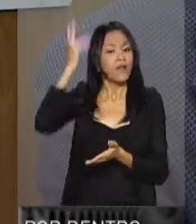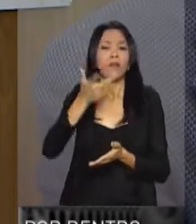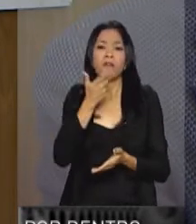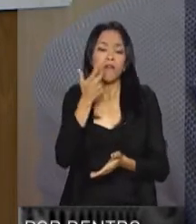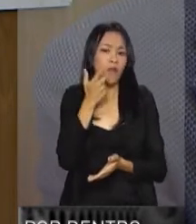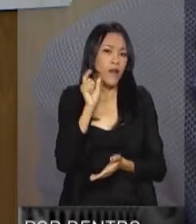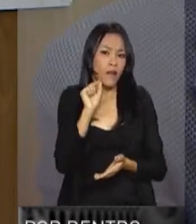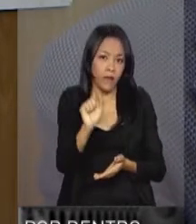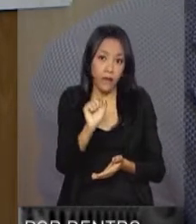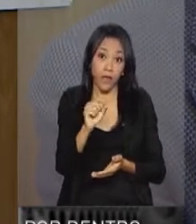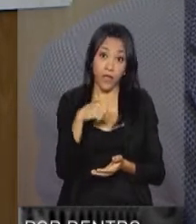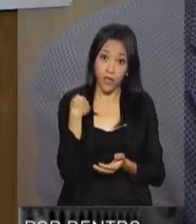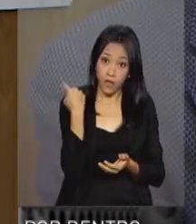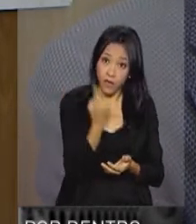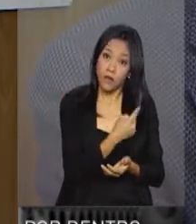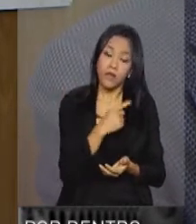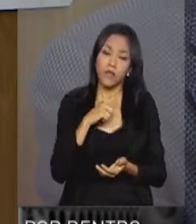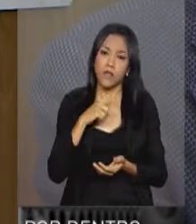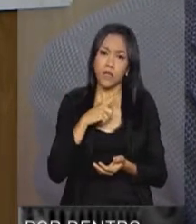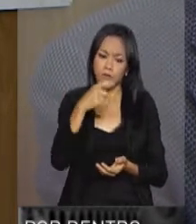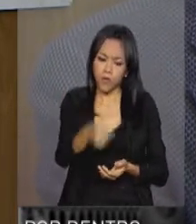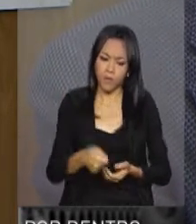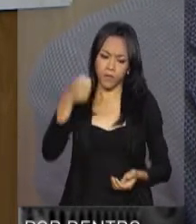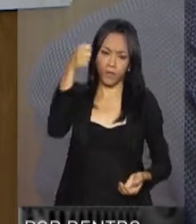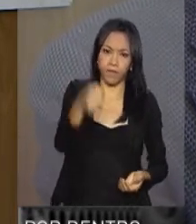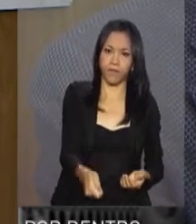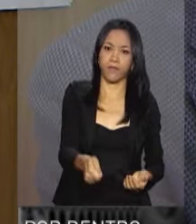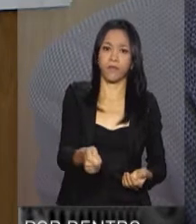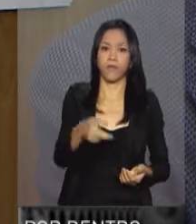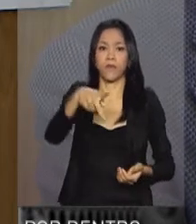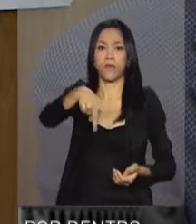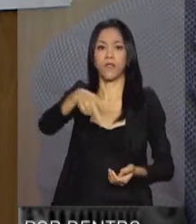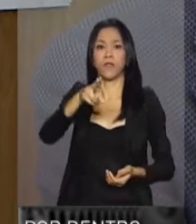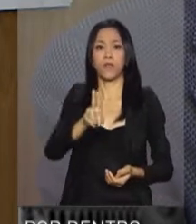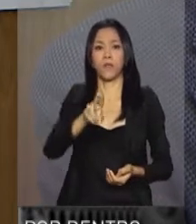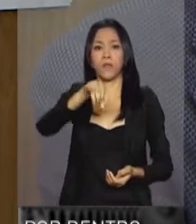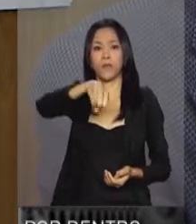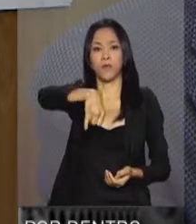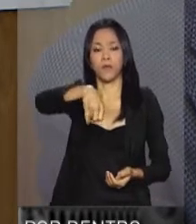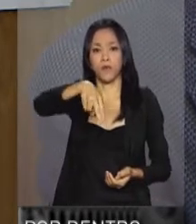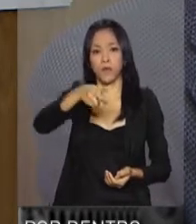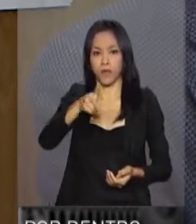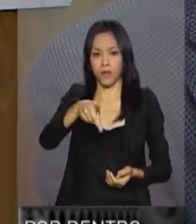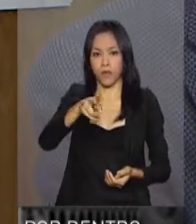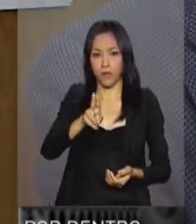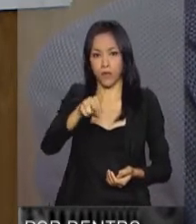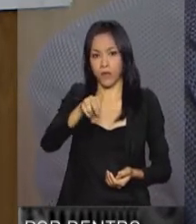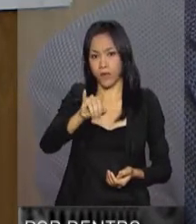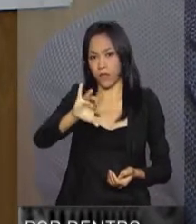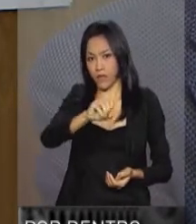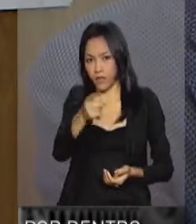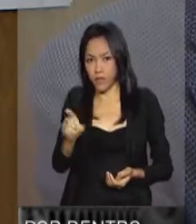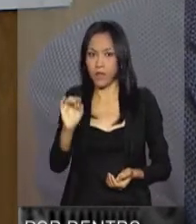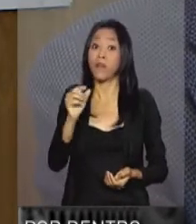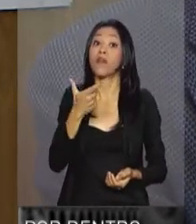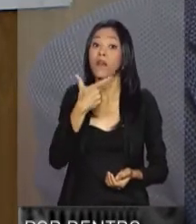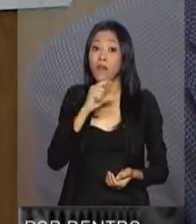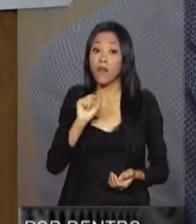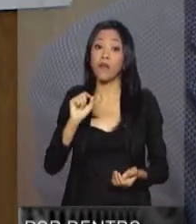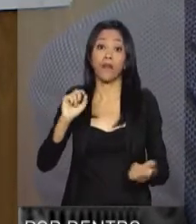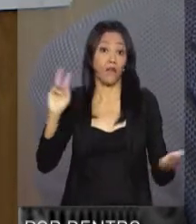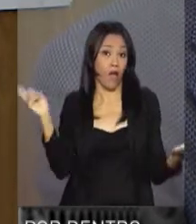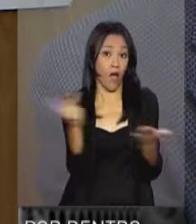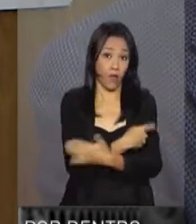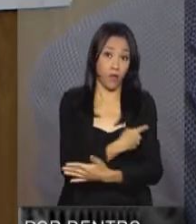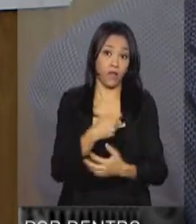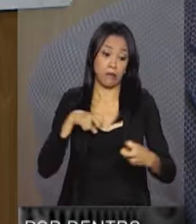tenhamos mais punições aquelas condições onde são as vítimas fatais nós temos cada vez mais condiz